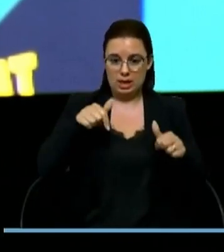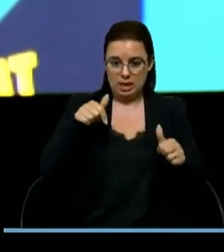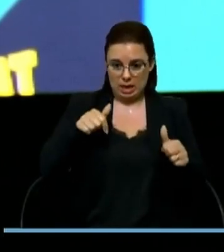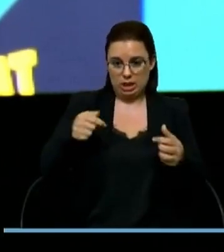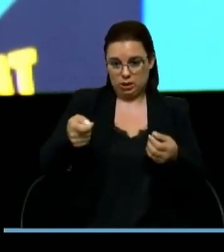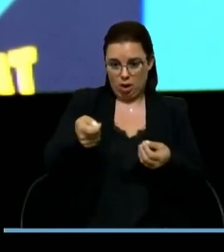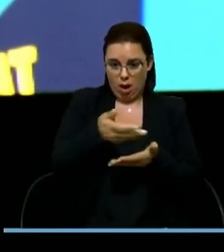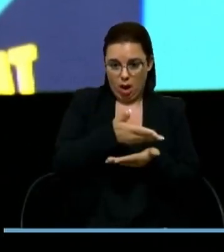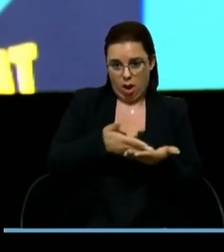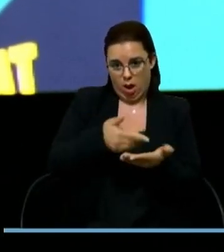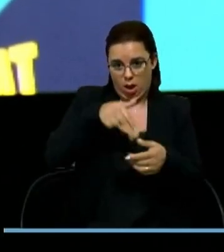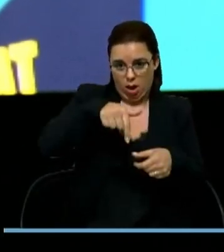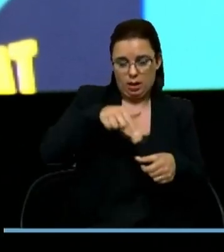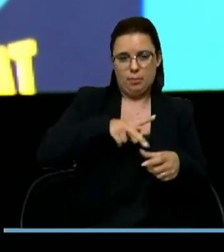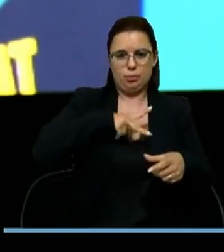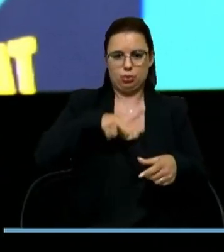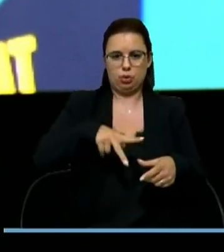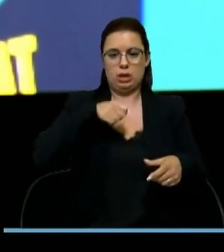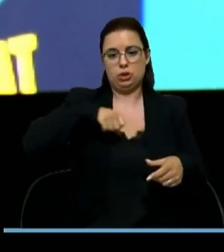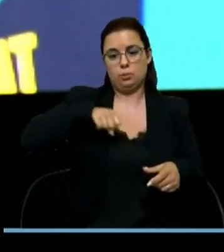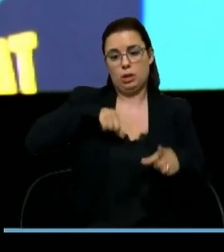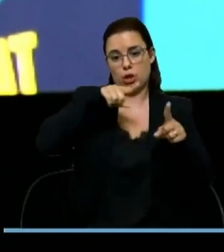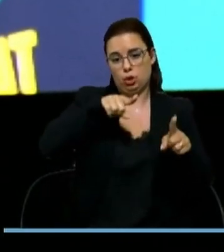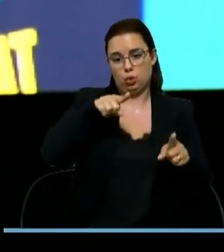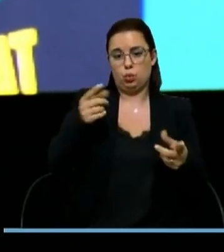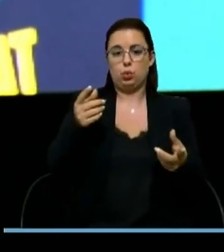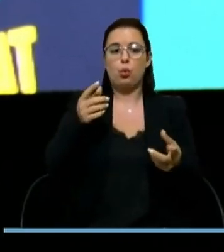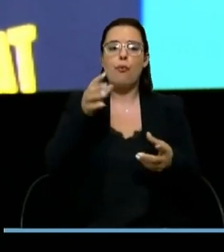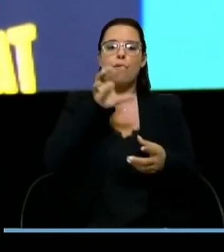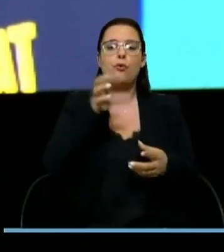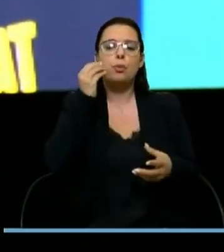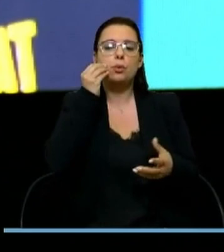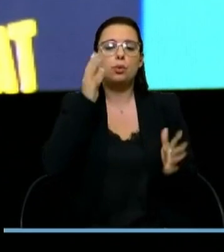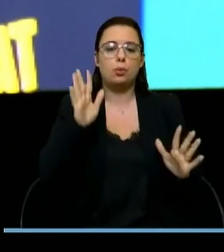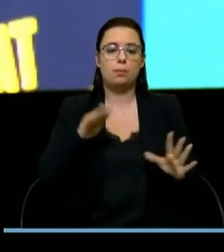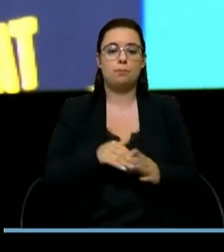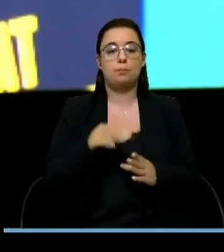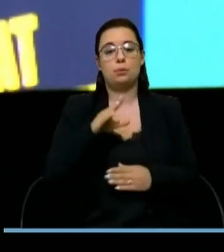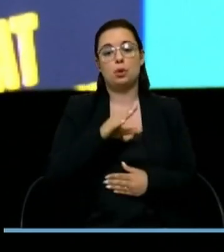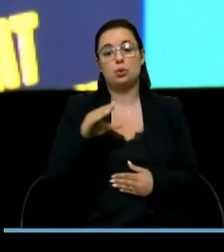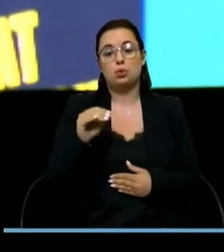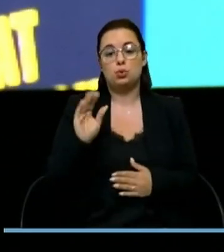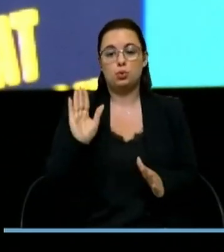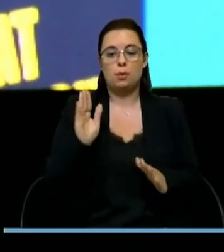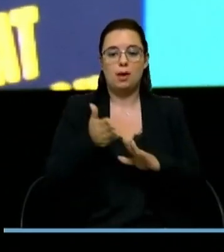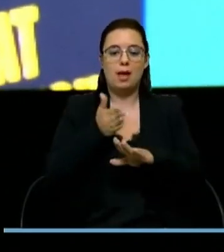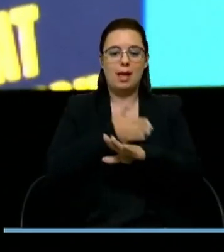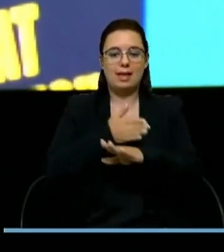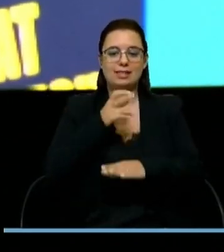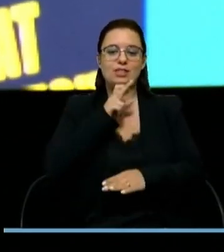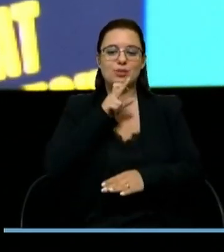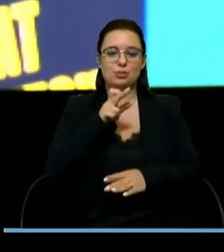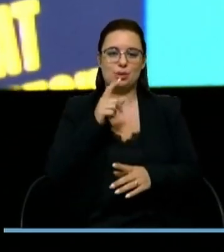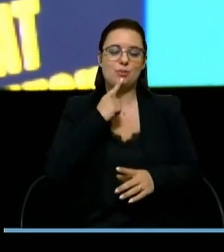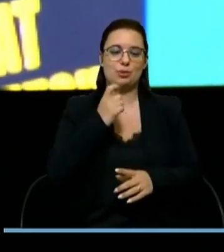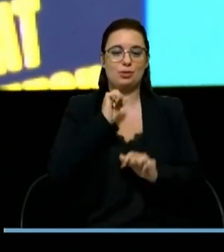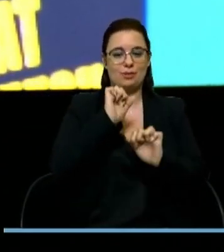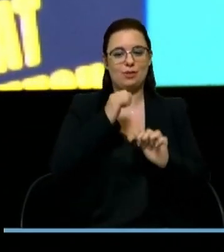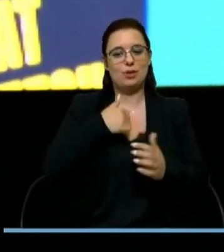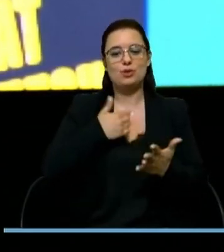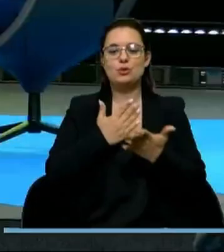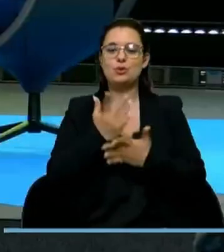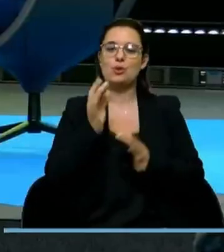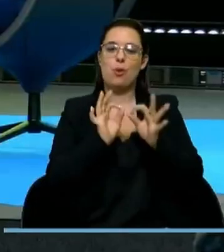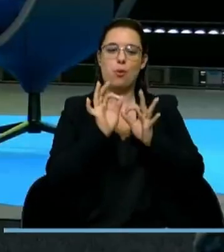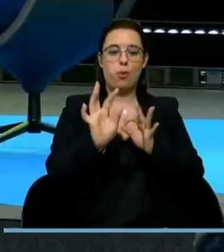que encontramos, em Portugal, em Espanha, onde tem experiência, de que forma? Certo. João, antes de responder diretamente à sua pergunta, gostava só de deixar